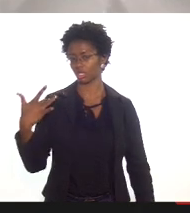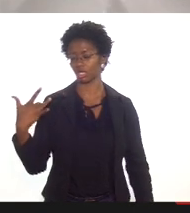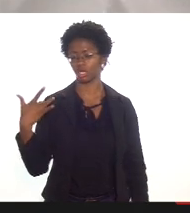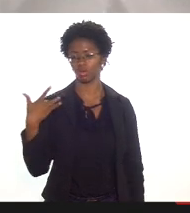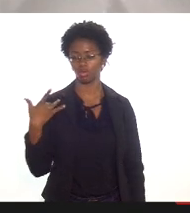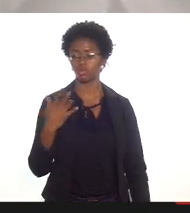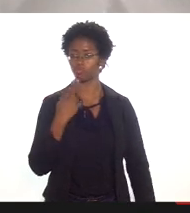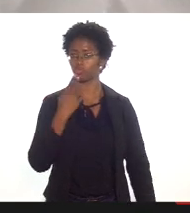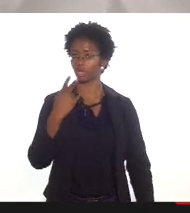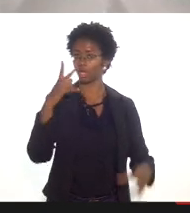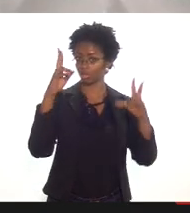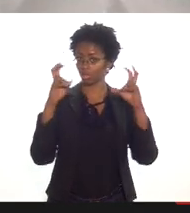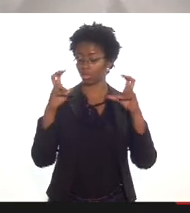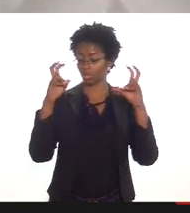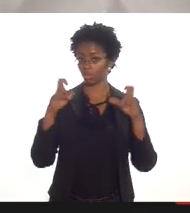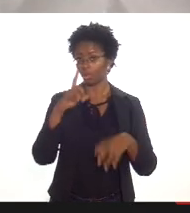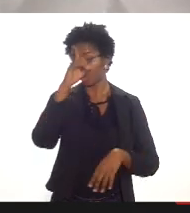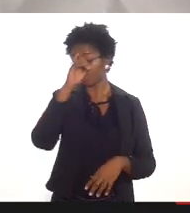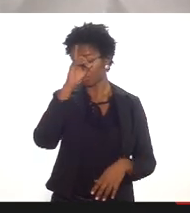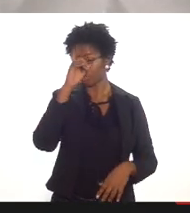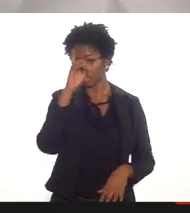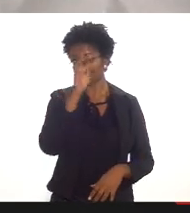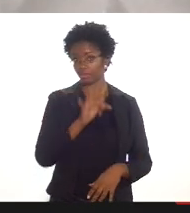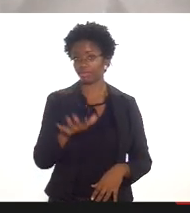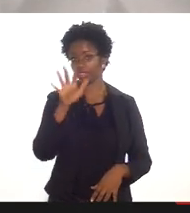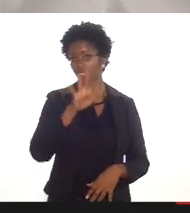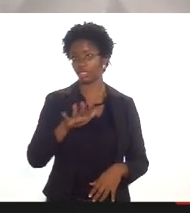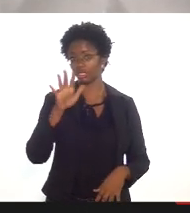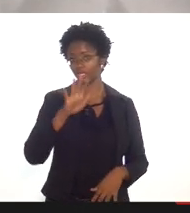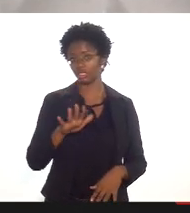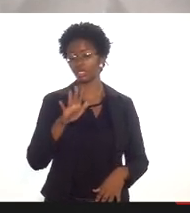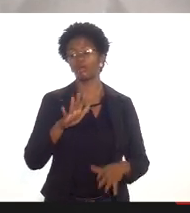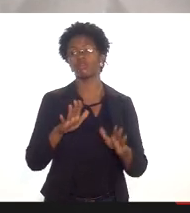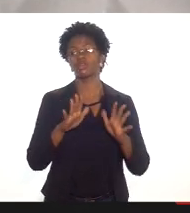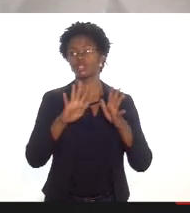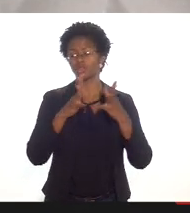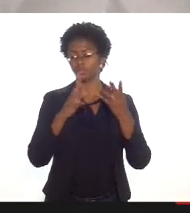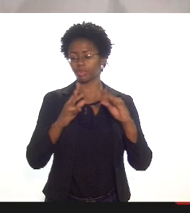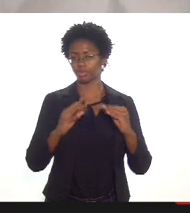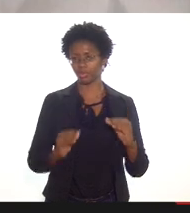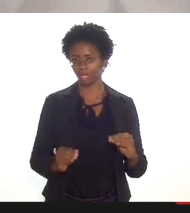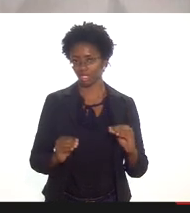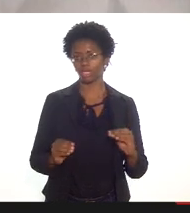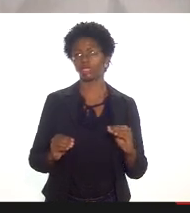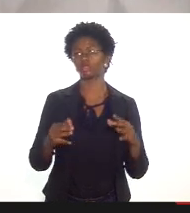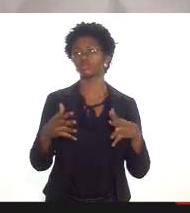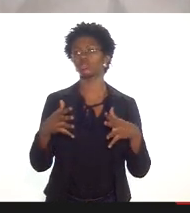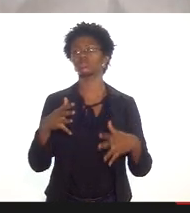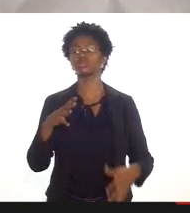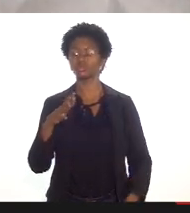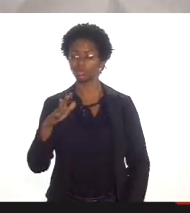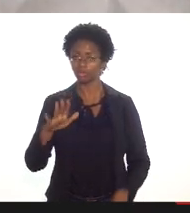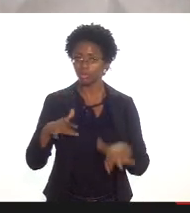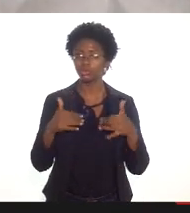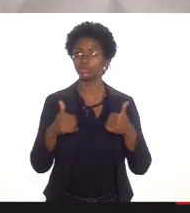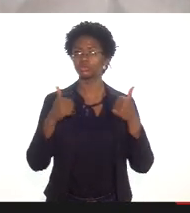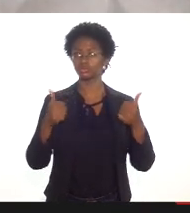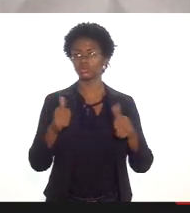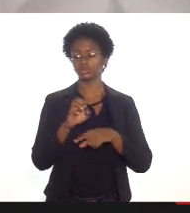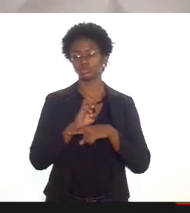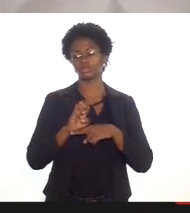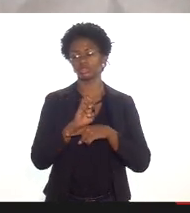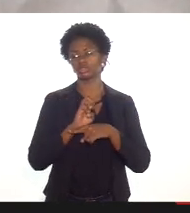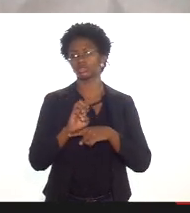do tema Hospitais Federais e a falência da alta complexidade no Estado do Rio de Janeiro. A presente